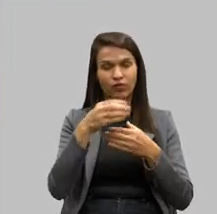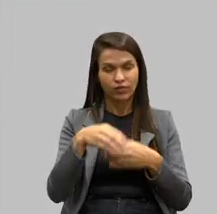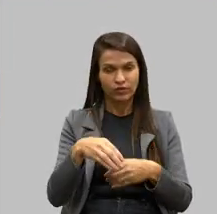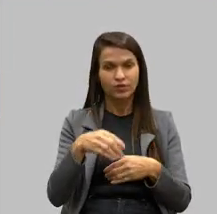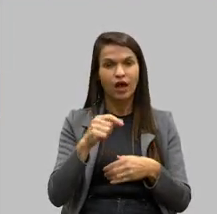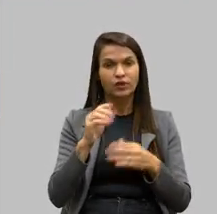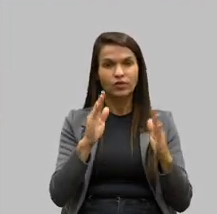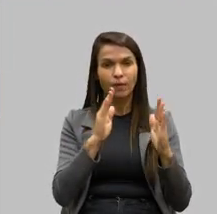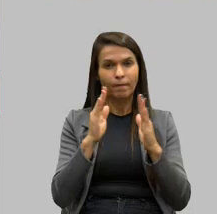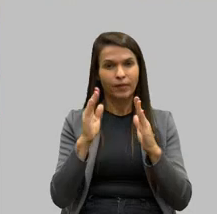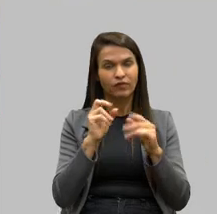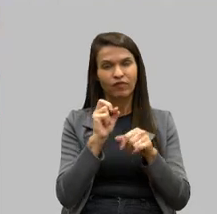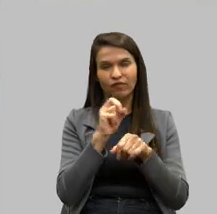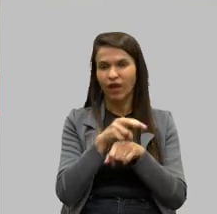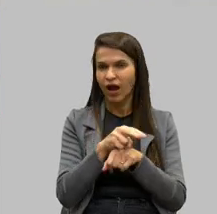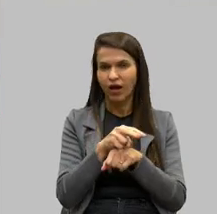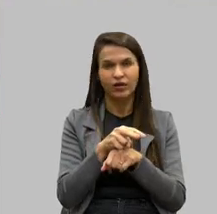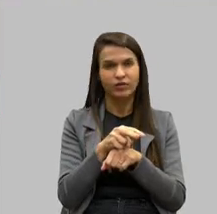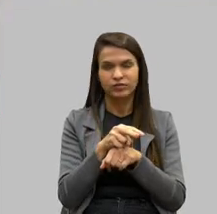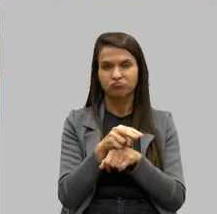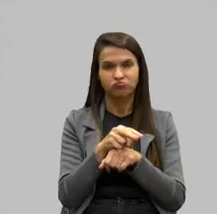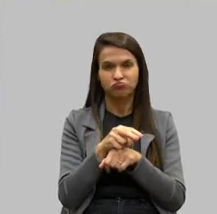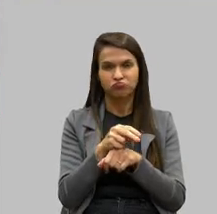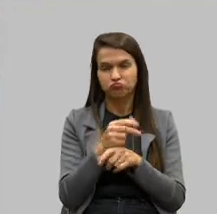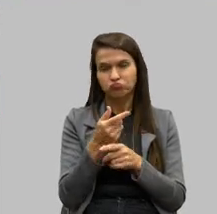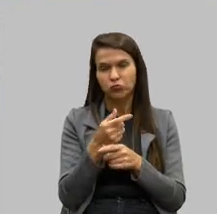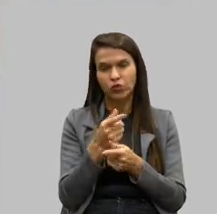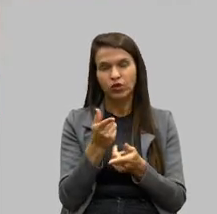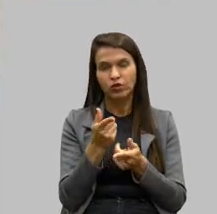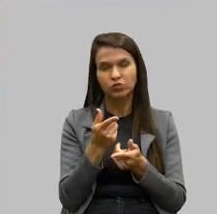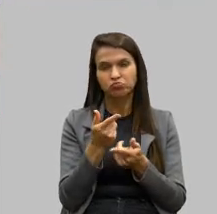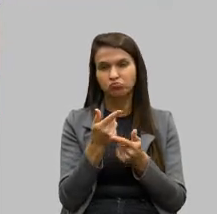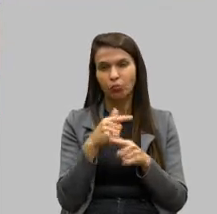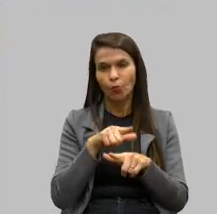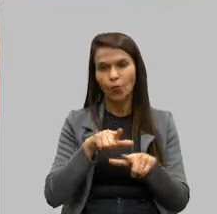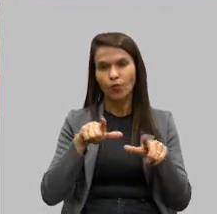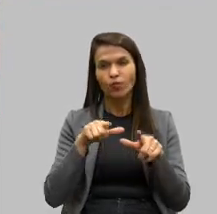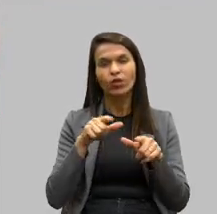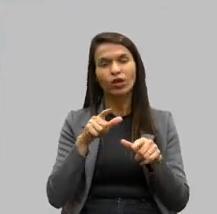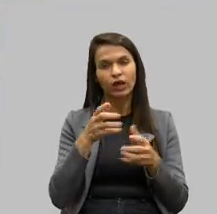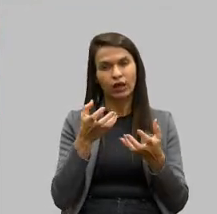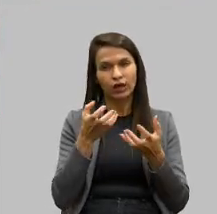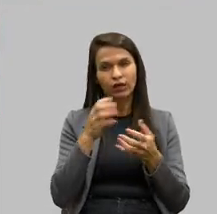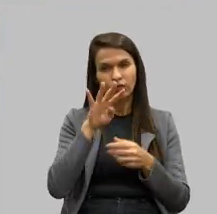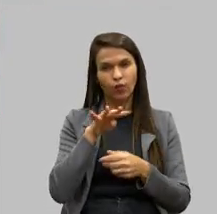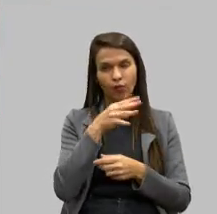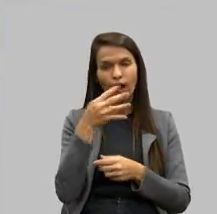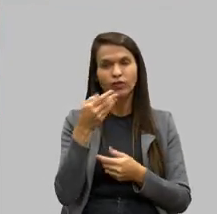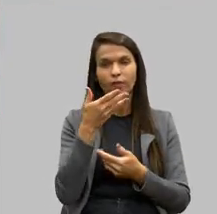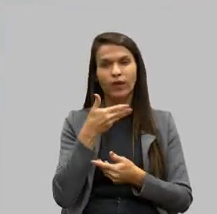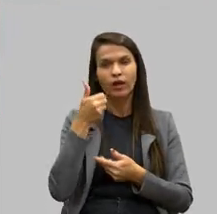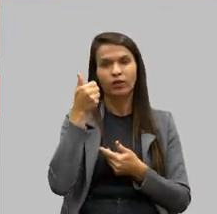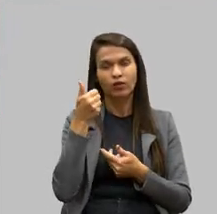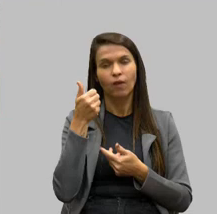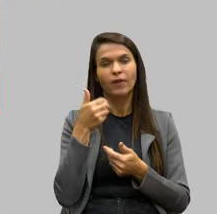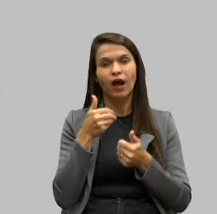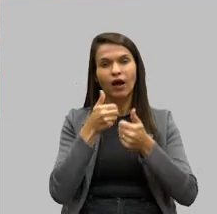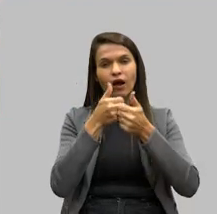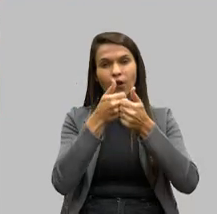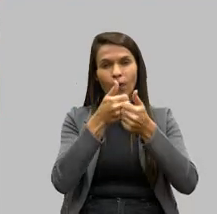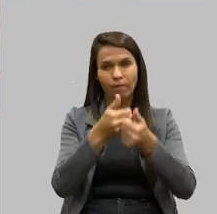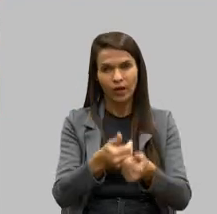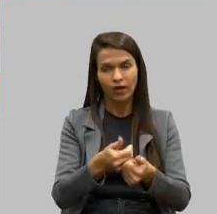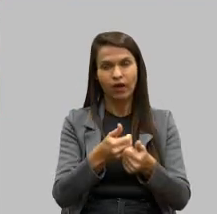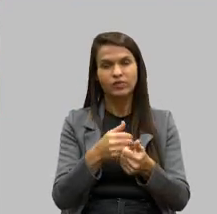para as vagas não preenchidas desse concurso. Então, nós queremos ter um quadro melhor para acompanharmos